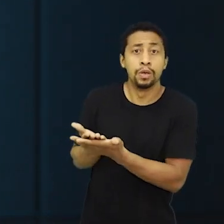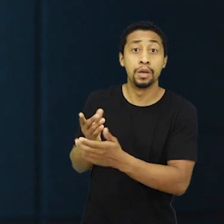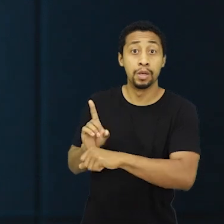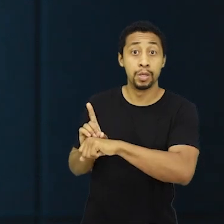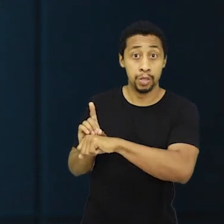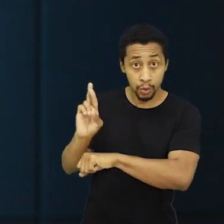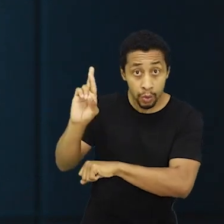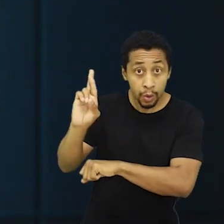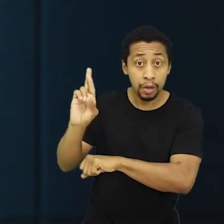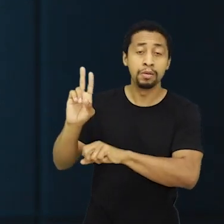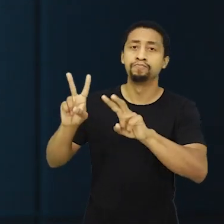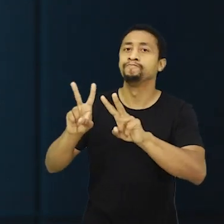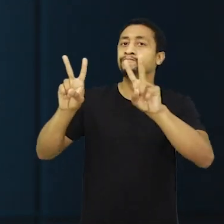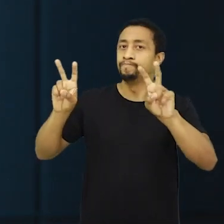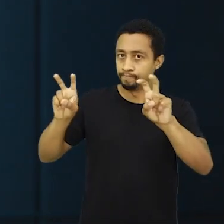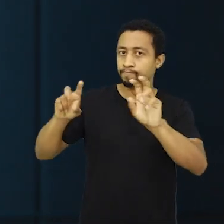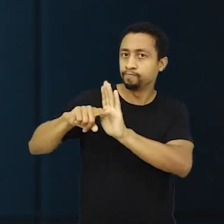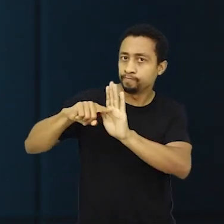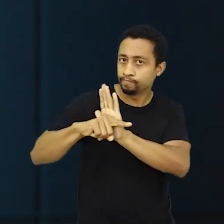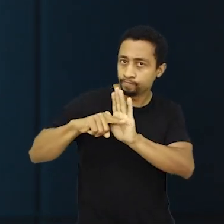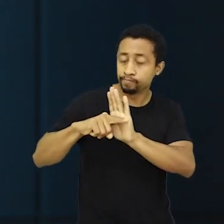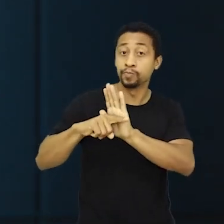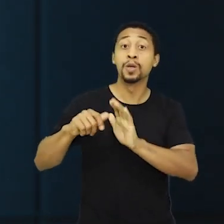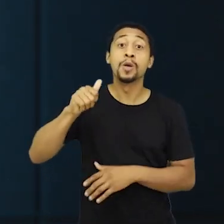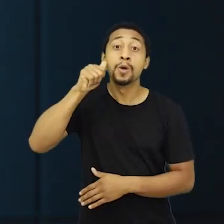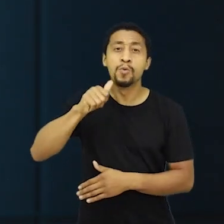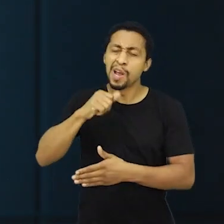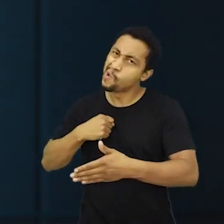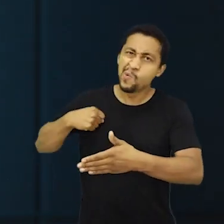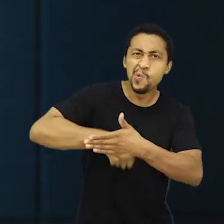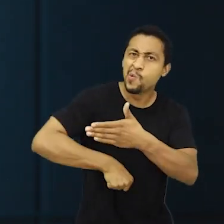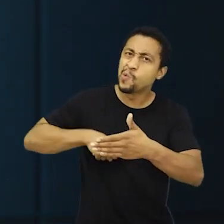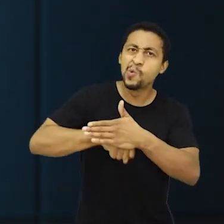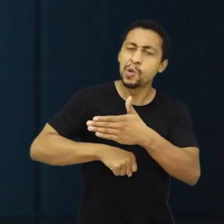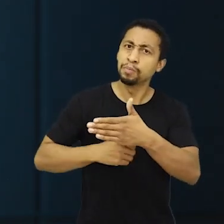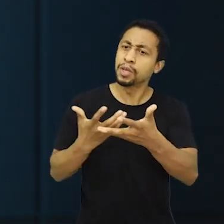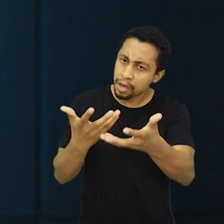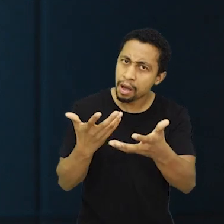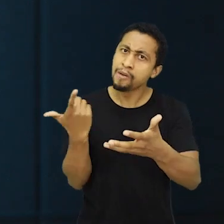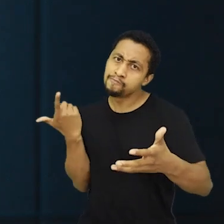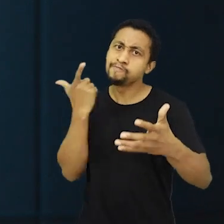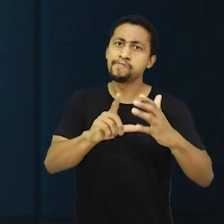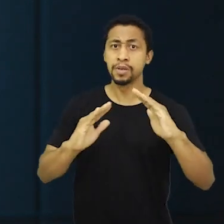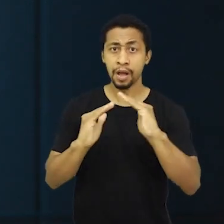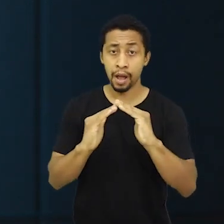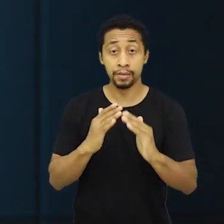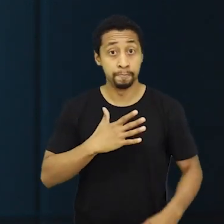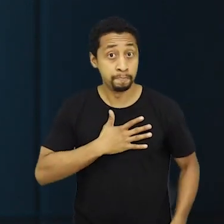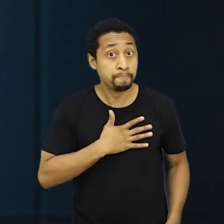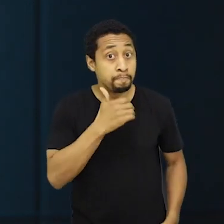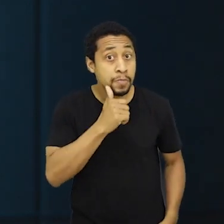a questão da dimensão educativa da luta de mulheres por moradia, né. Minha mãe foi uma mulher que foi do movimento